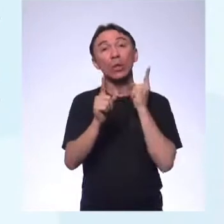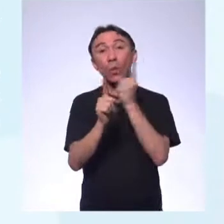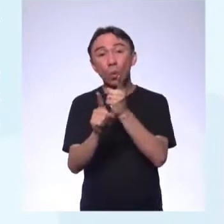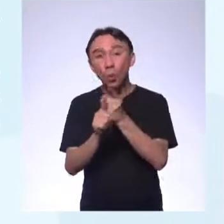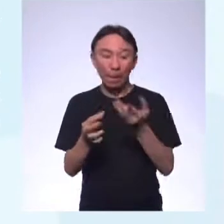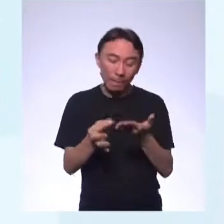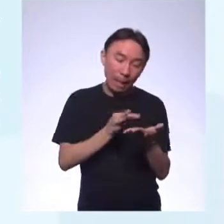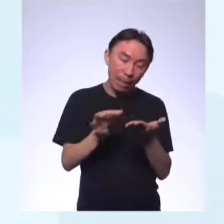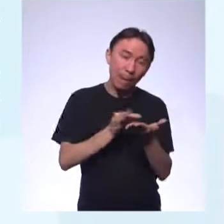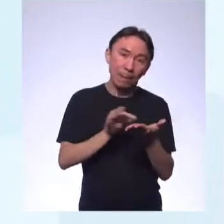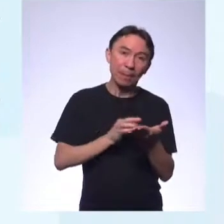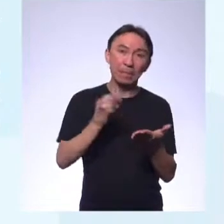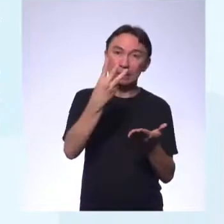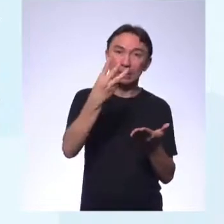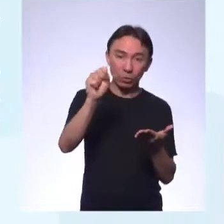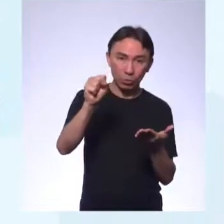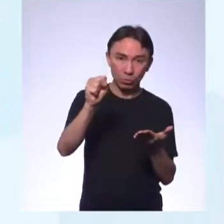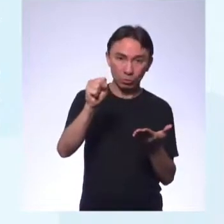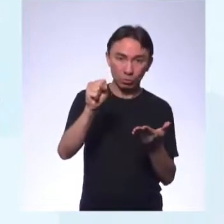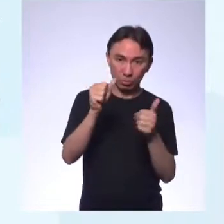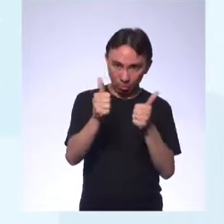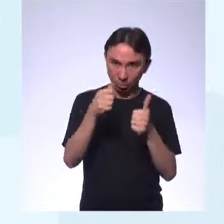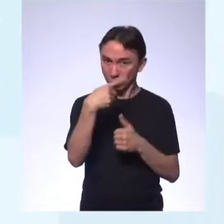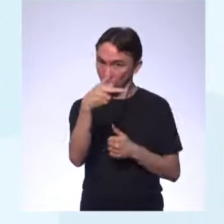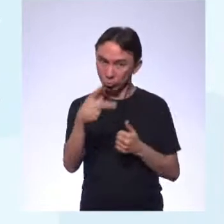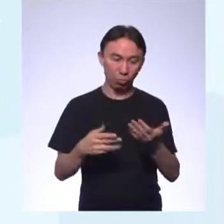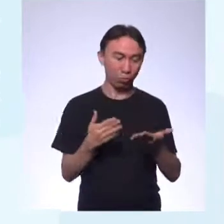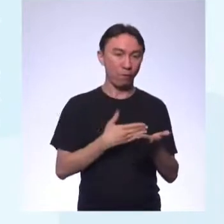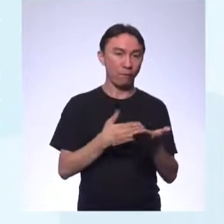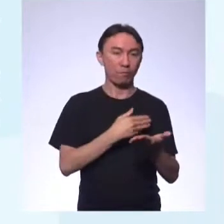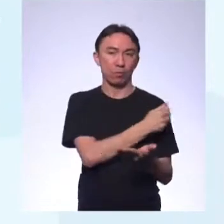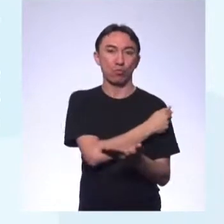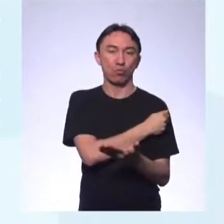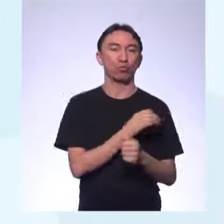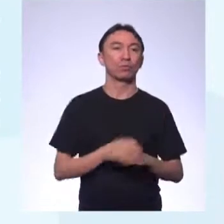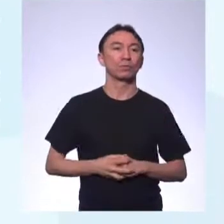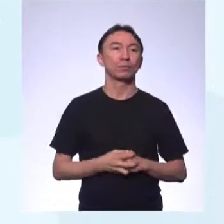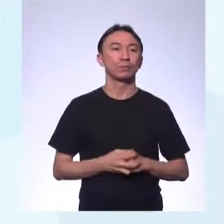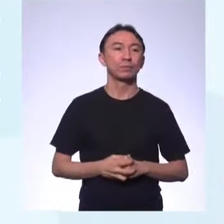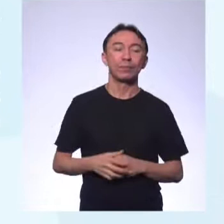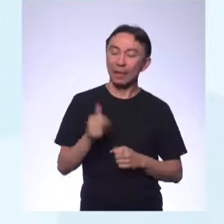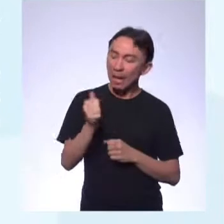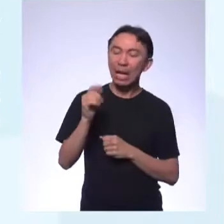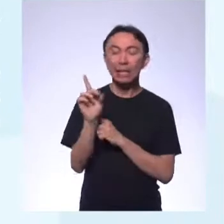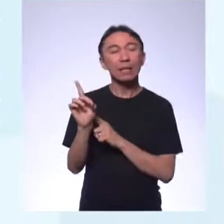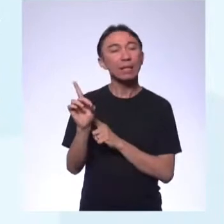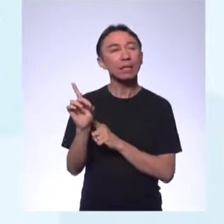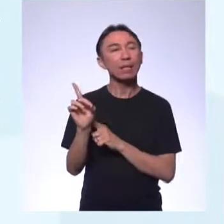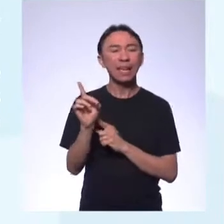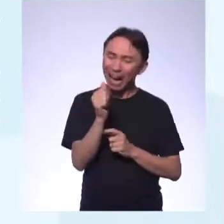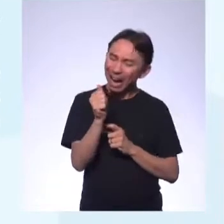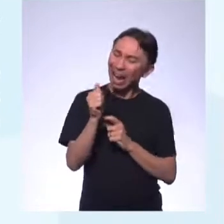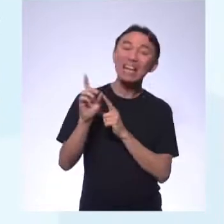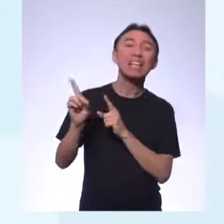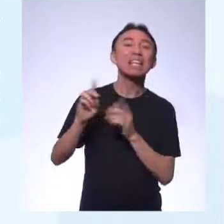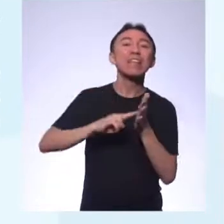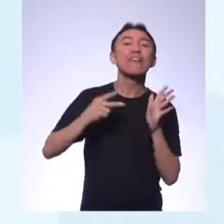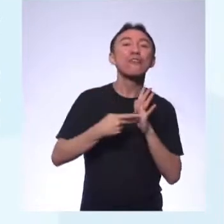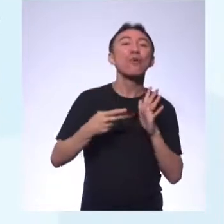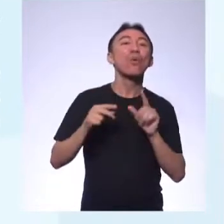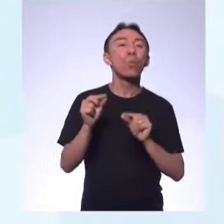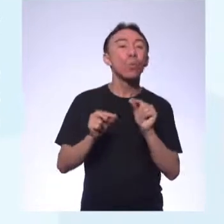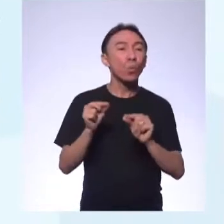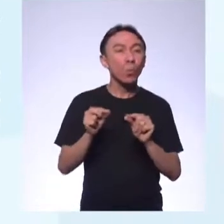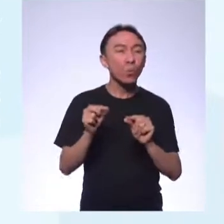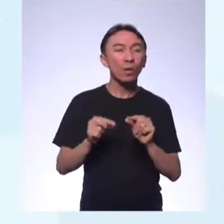página 38. 38 do caderno Aprender Sempre. AD. Esse AD significa que a quem ele